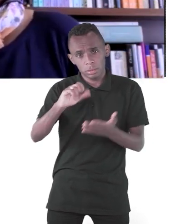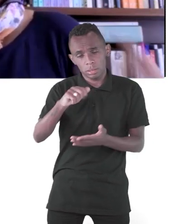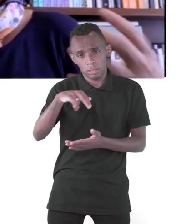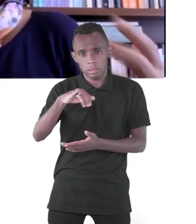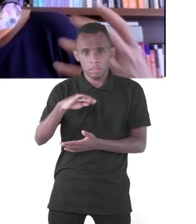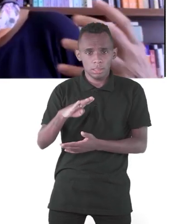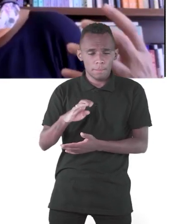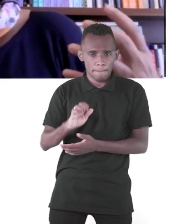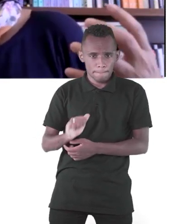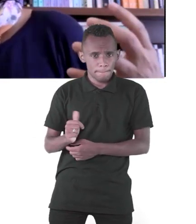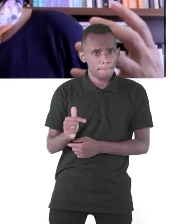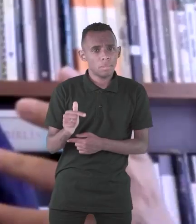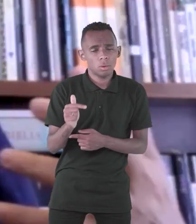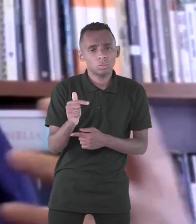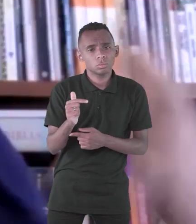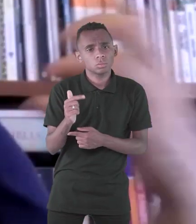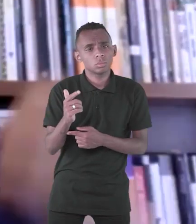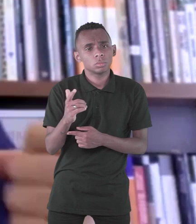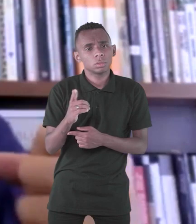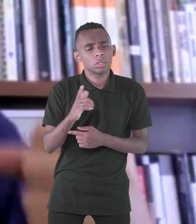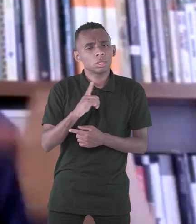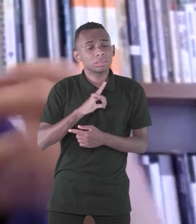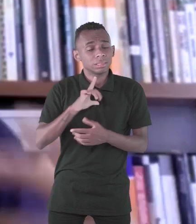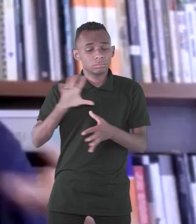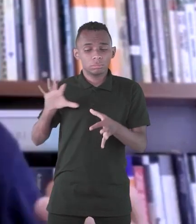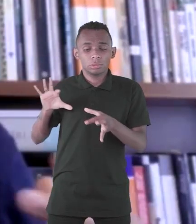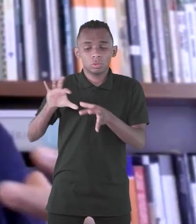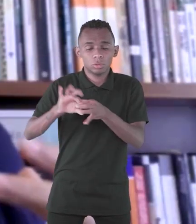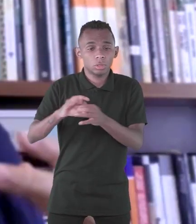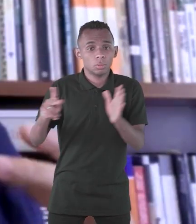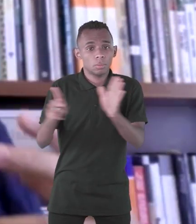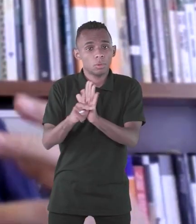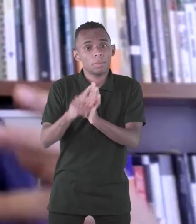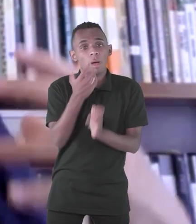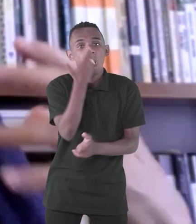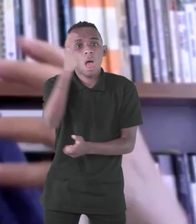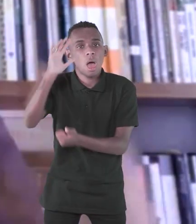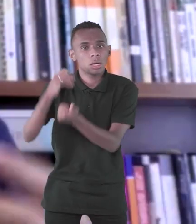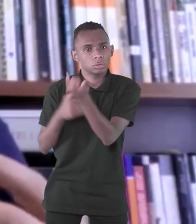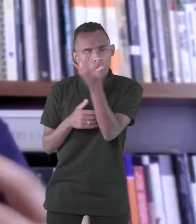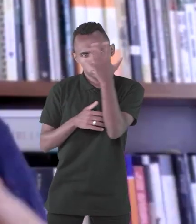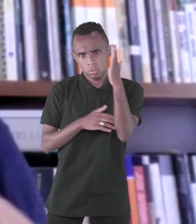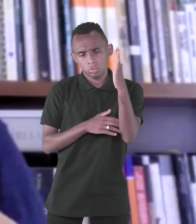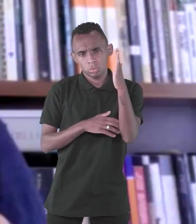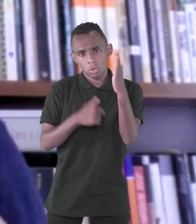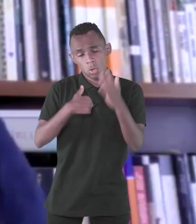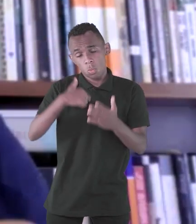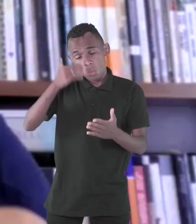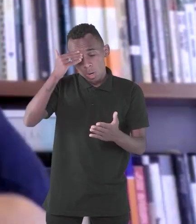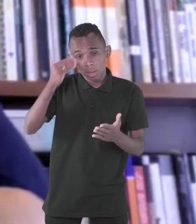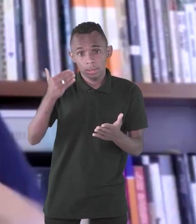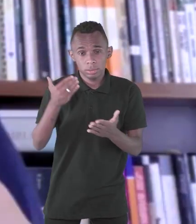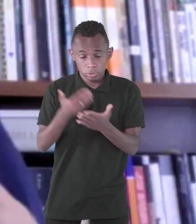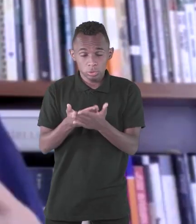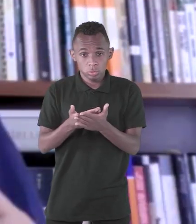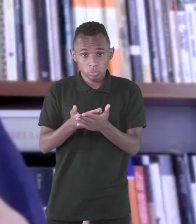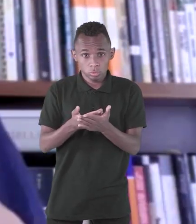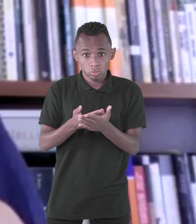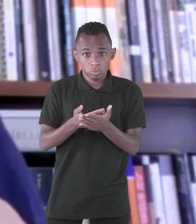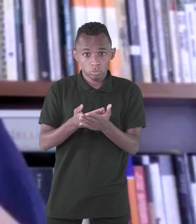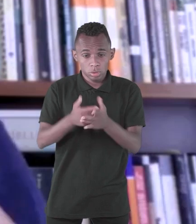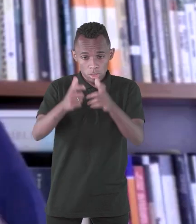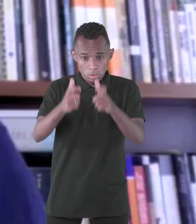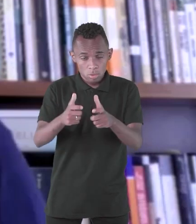essa ligação atávica com a natureza. E eu acho que com o